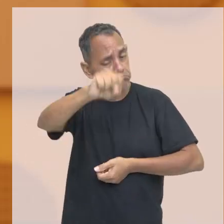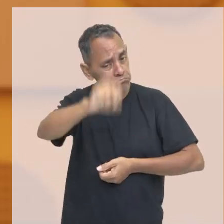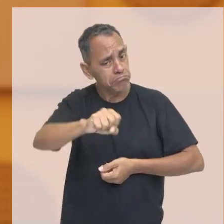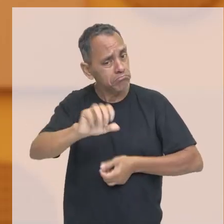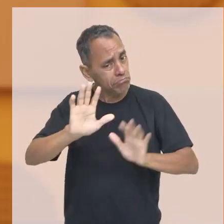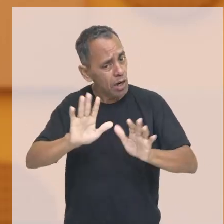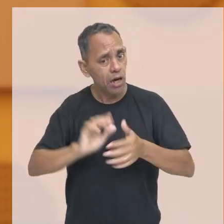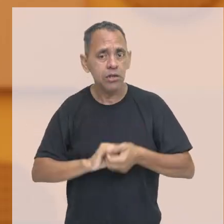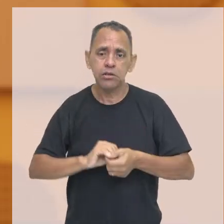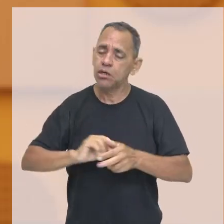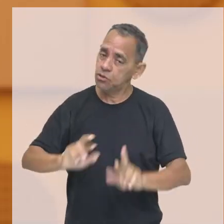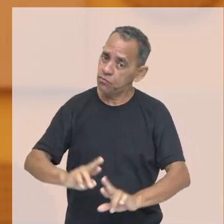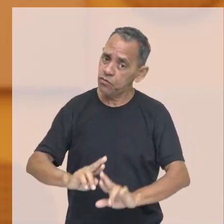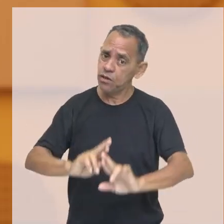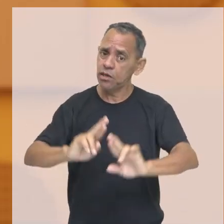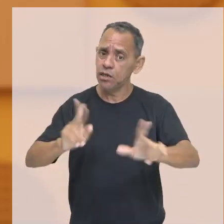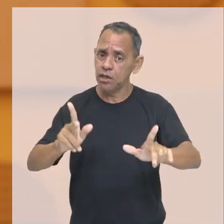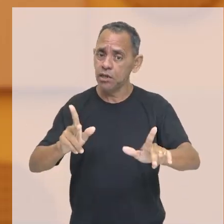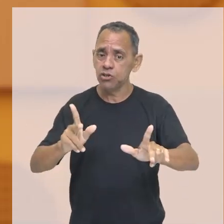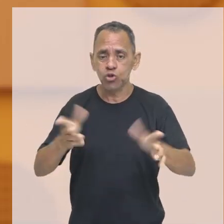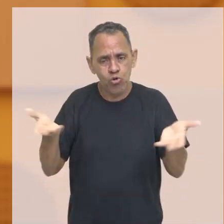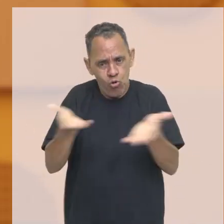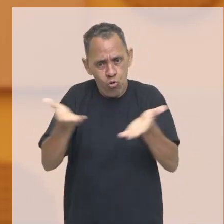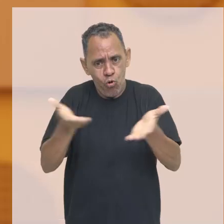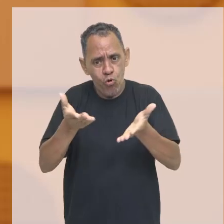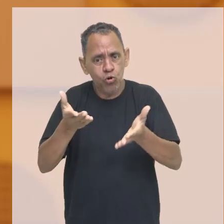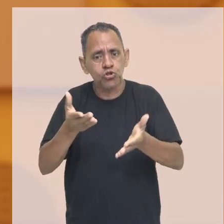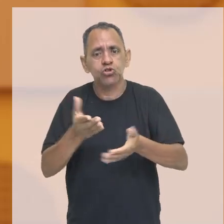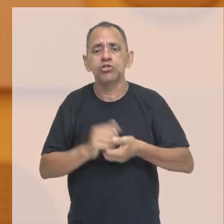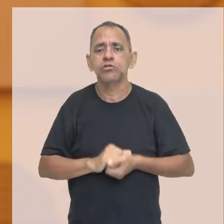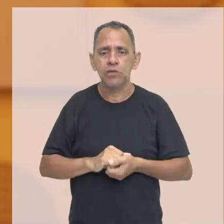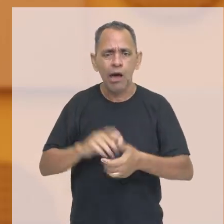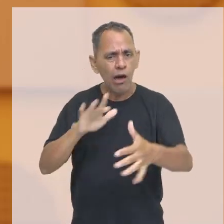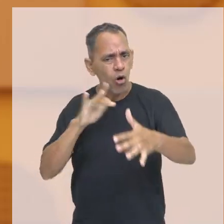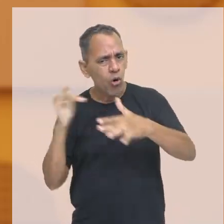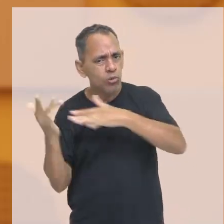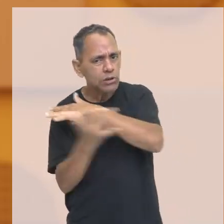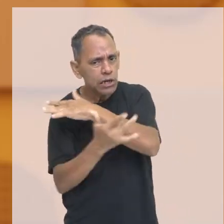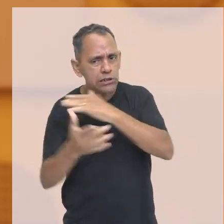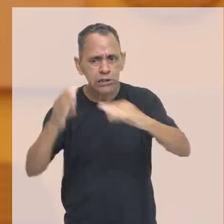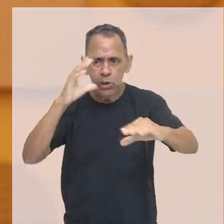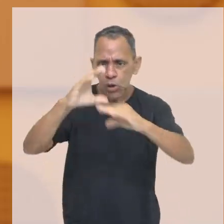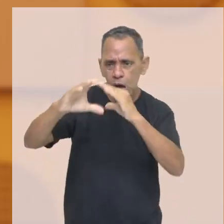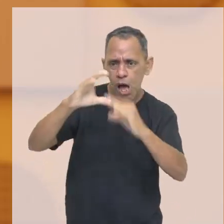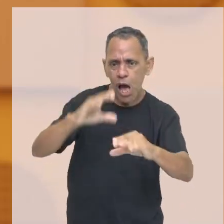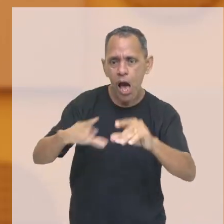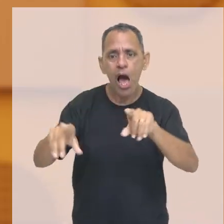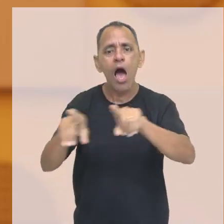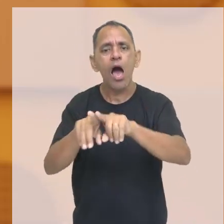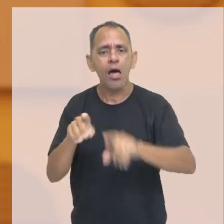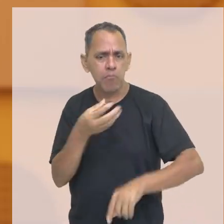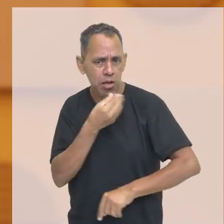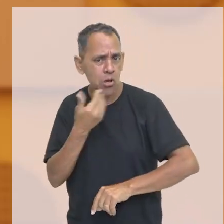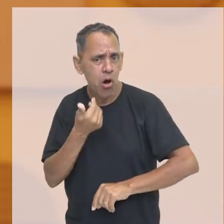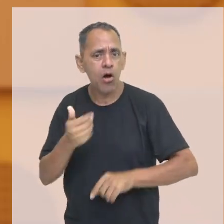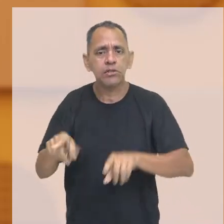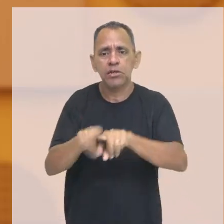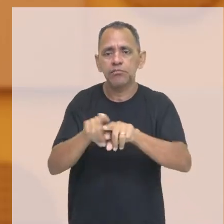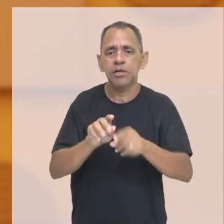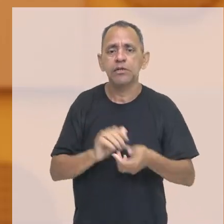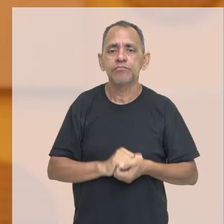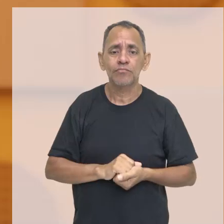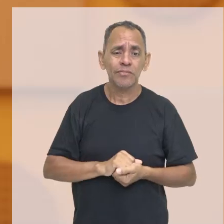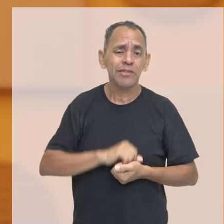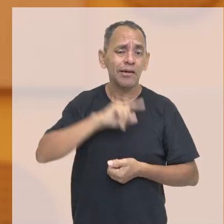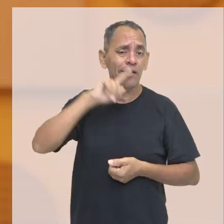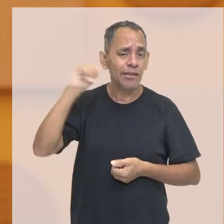diferente de como é agora, que é o meio de comunicação muito mais avançado, naquele momento o governo central tinha essa ideia. A